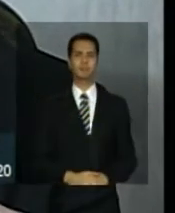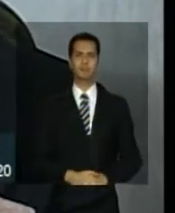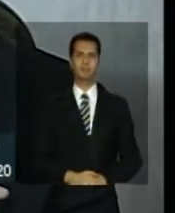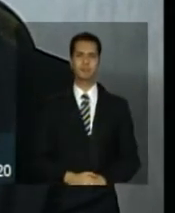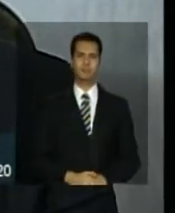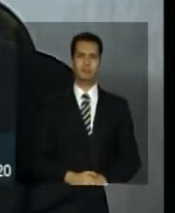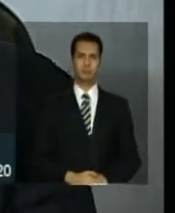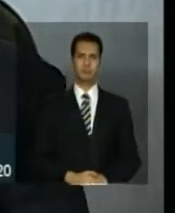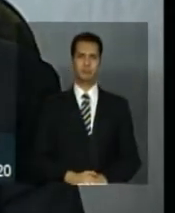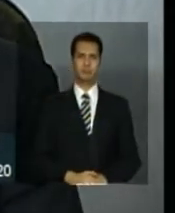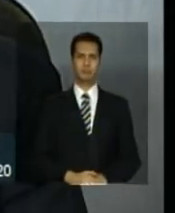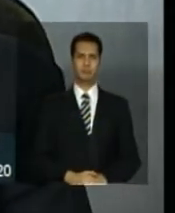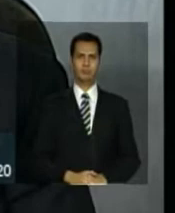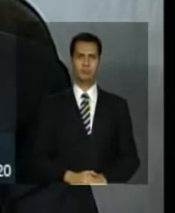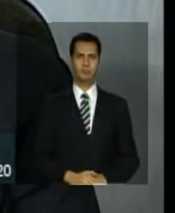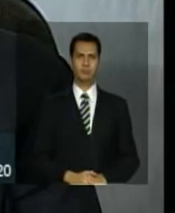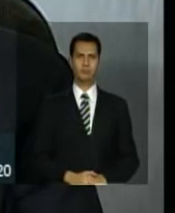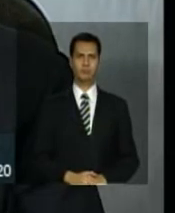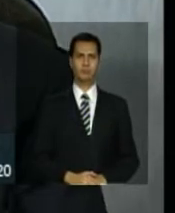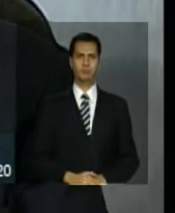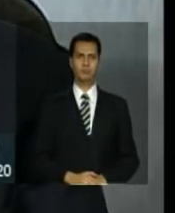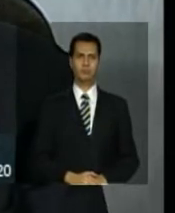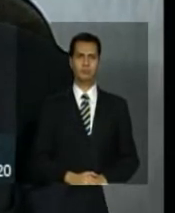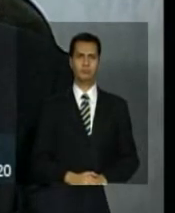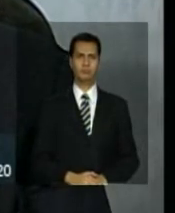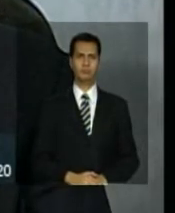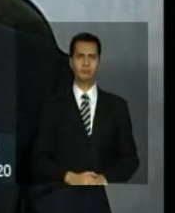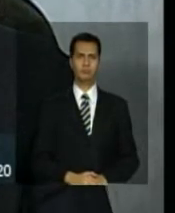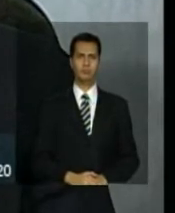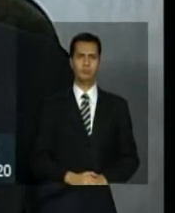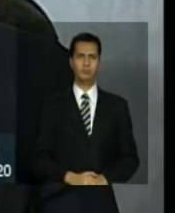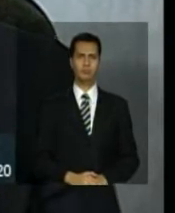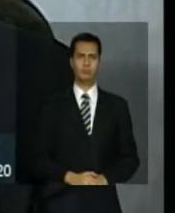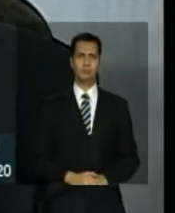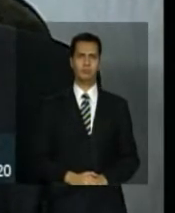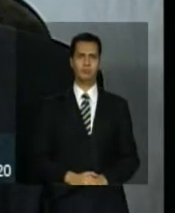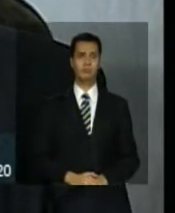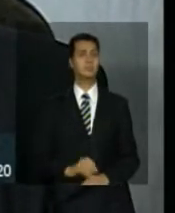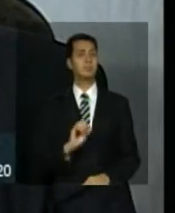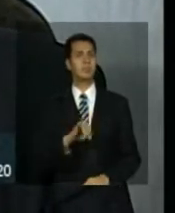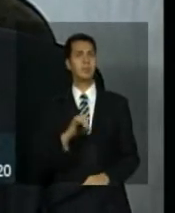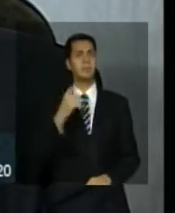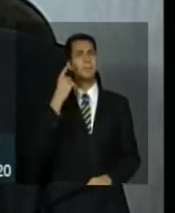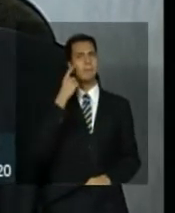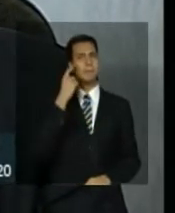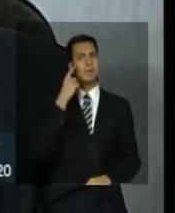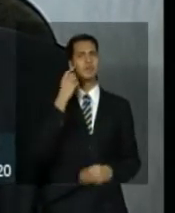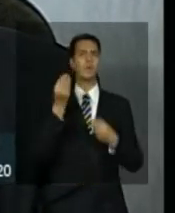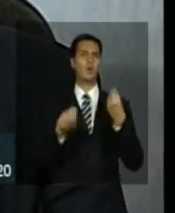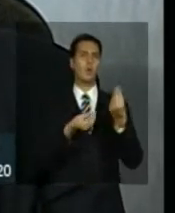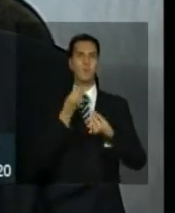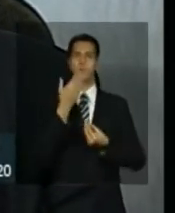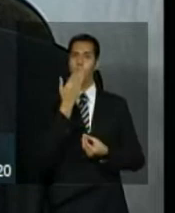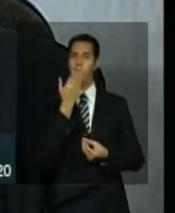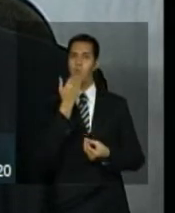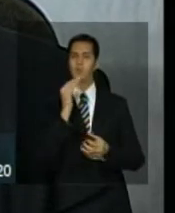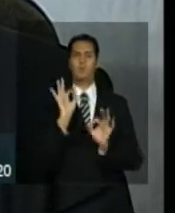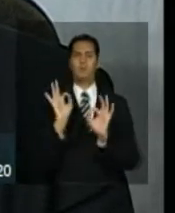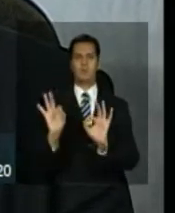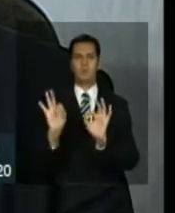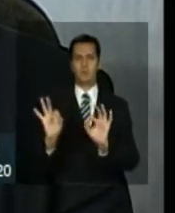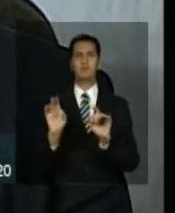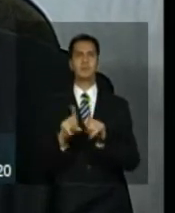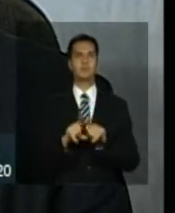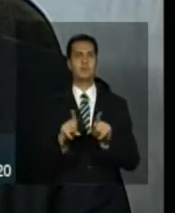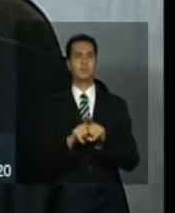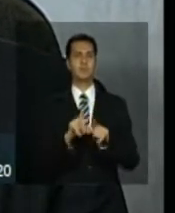esse lado olhado pela qualidade do alimento pelo cuidado com que está